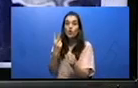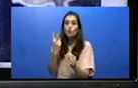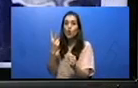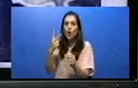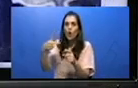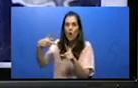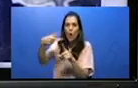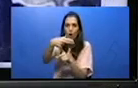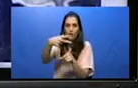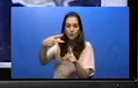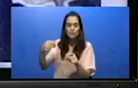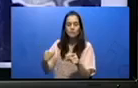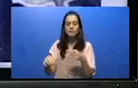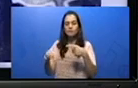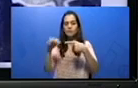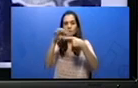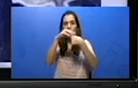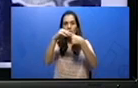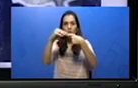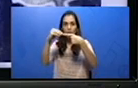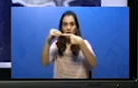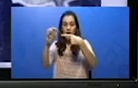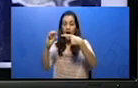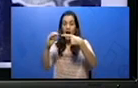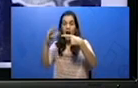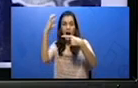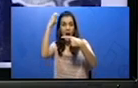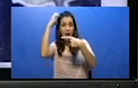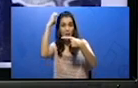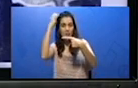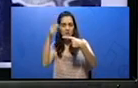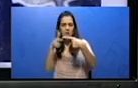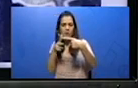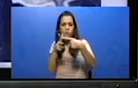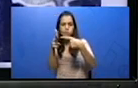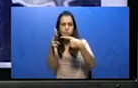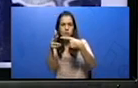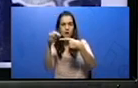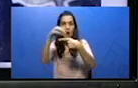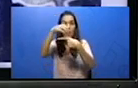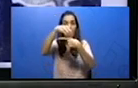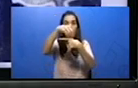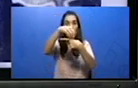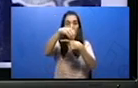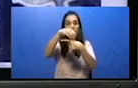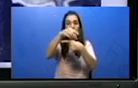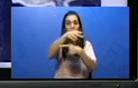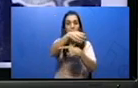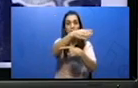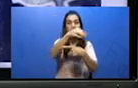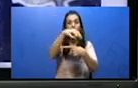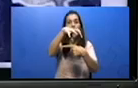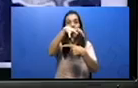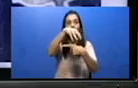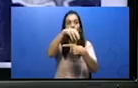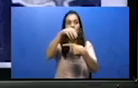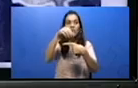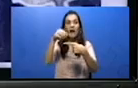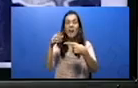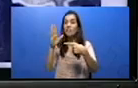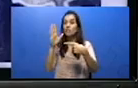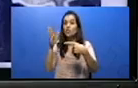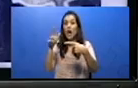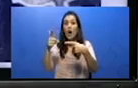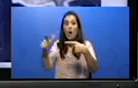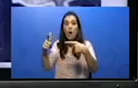mais próximo da cauda e um próximo da cabeça. A partir dessa cabeça, houve a formação de outro animal.